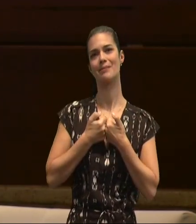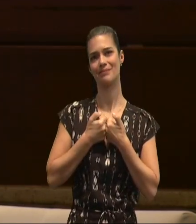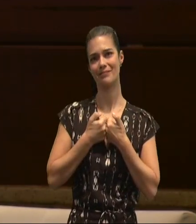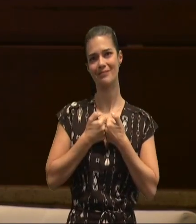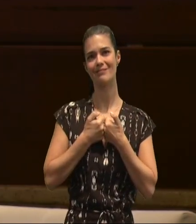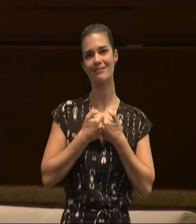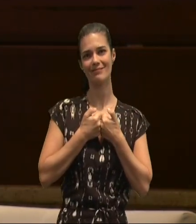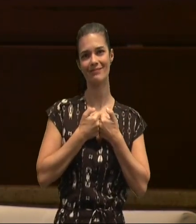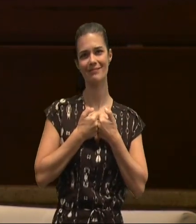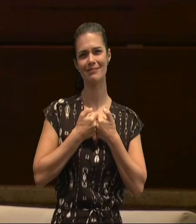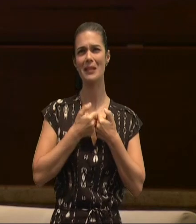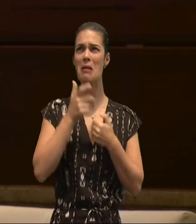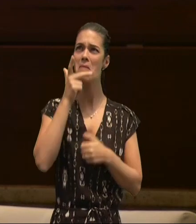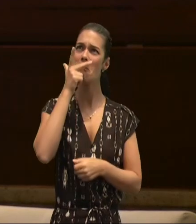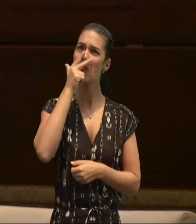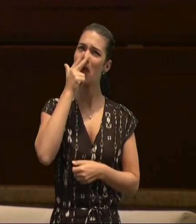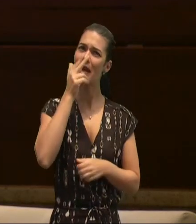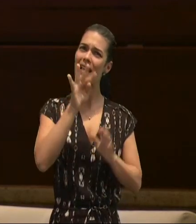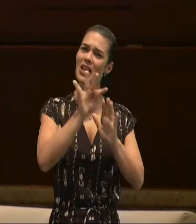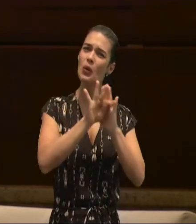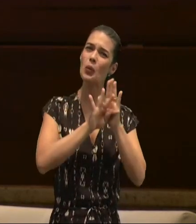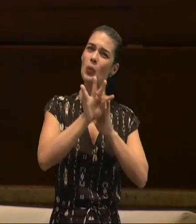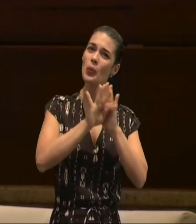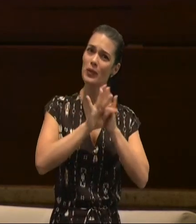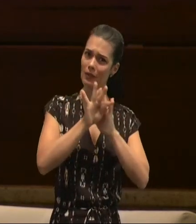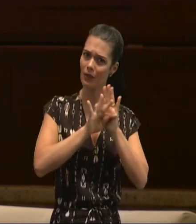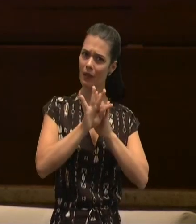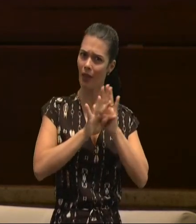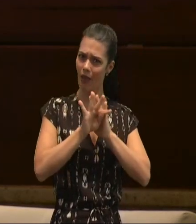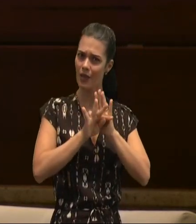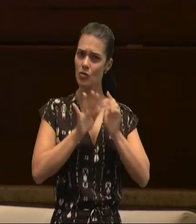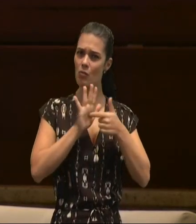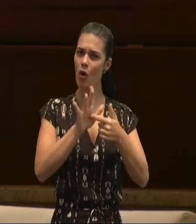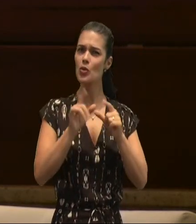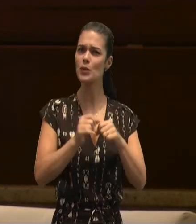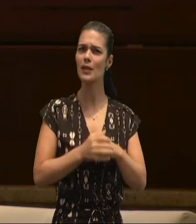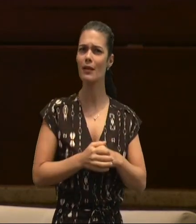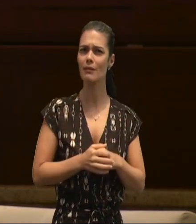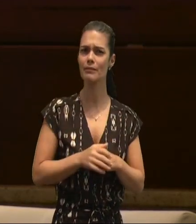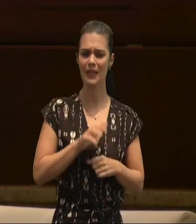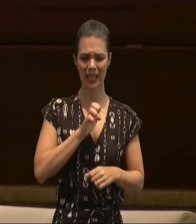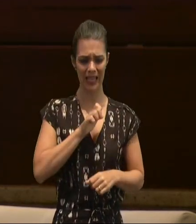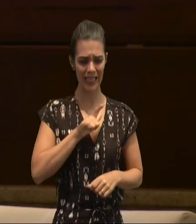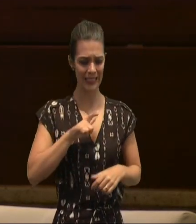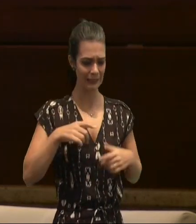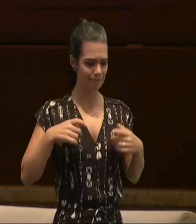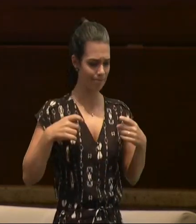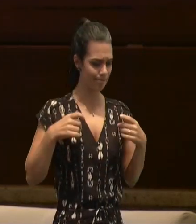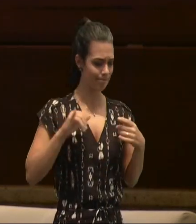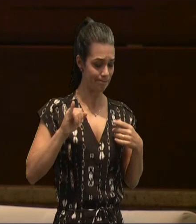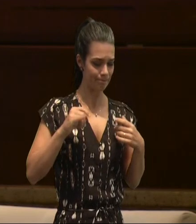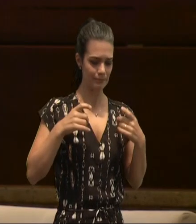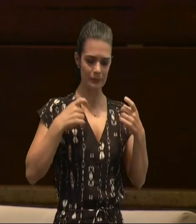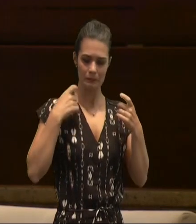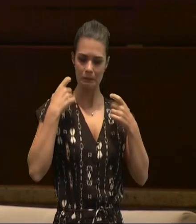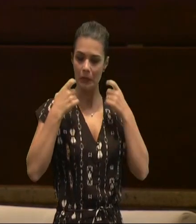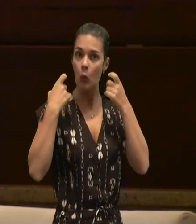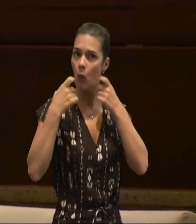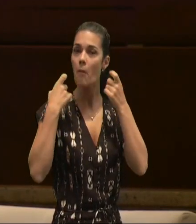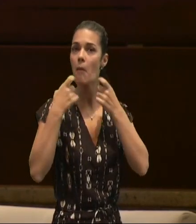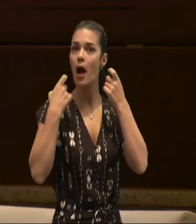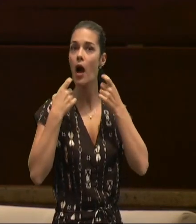Parece-nos que o texto nos mostra que ele estava extremamente ansioso, porque ele, como sacerdote, era o